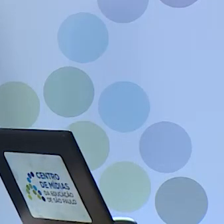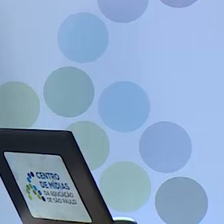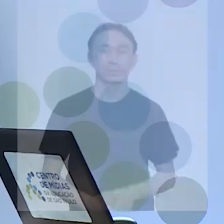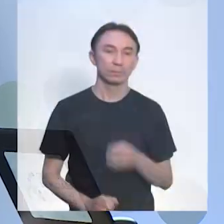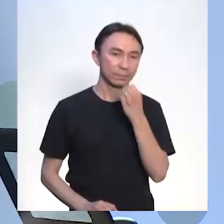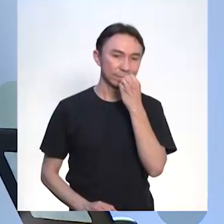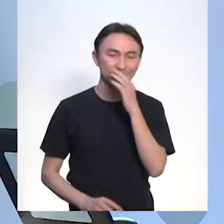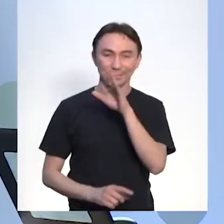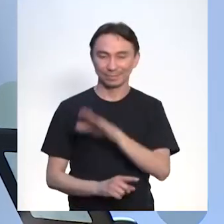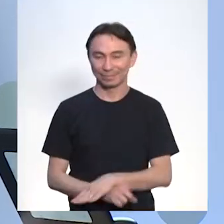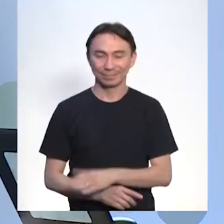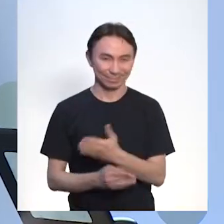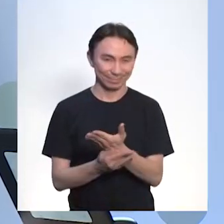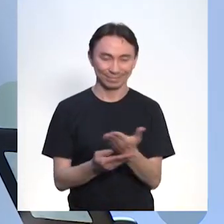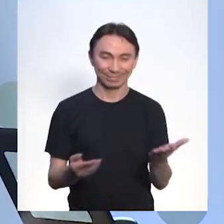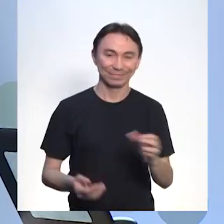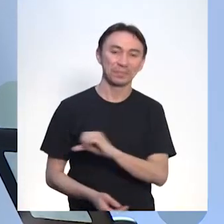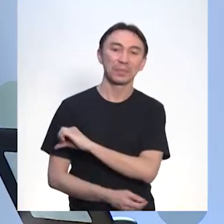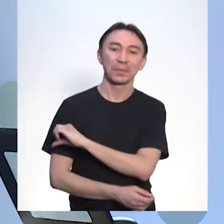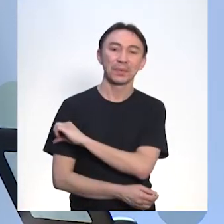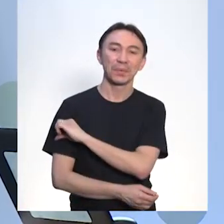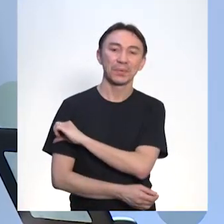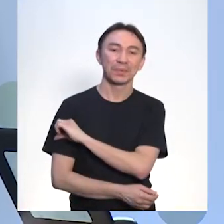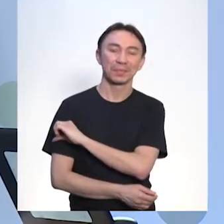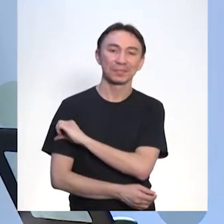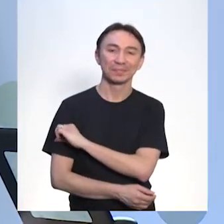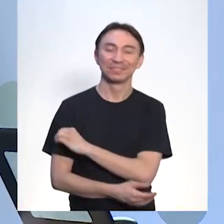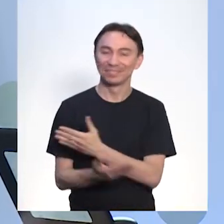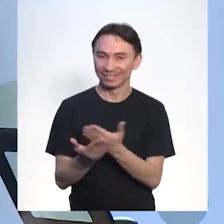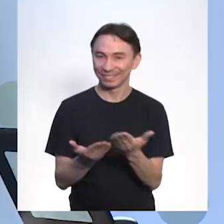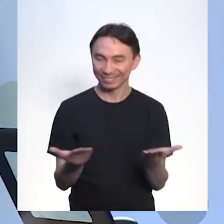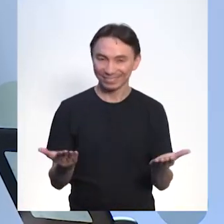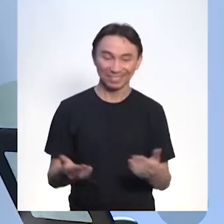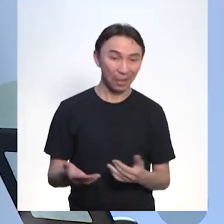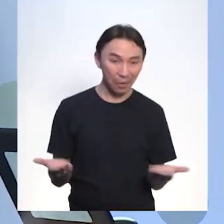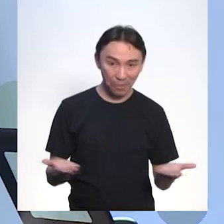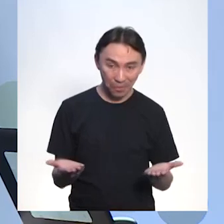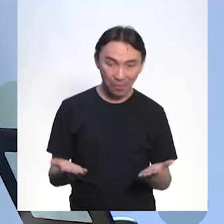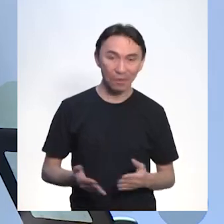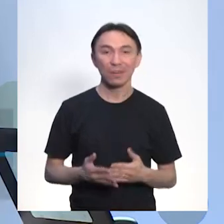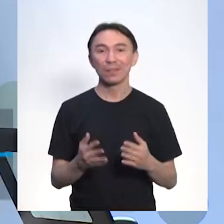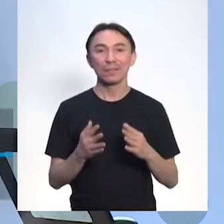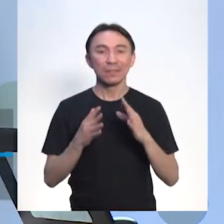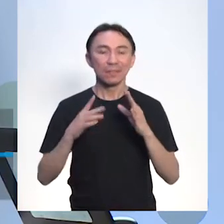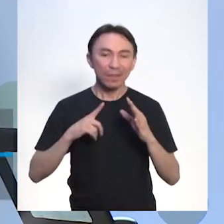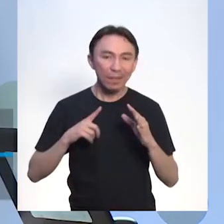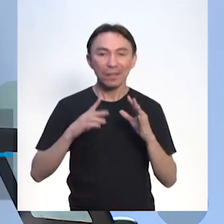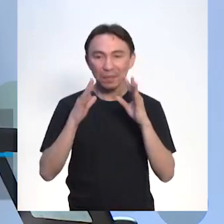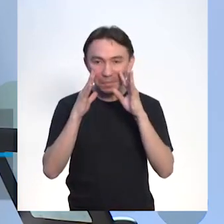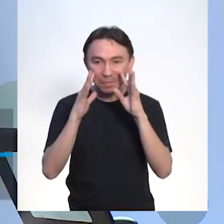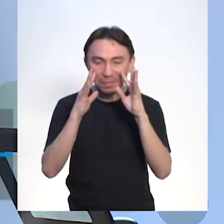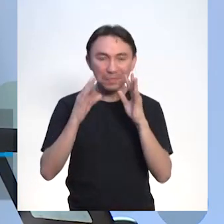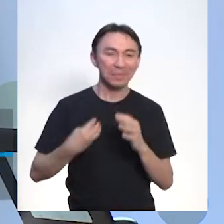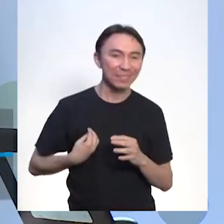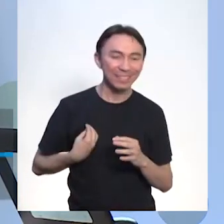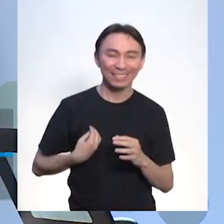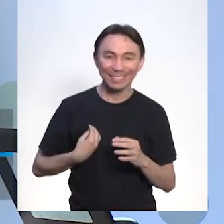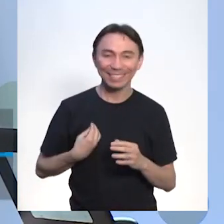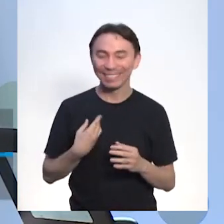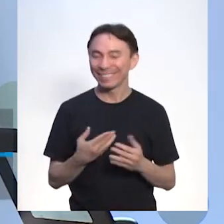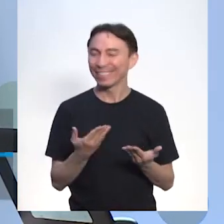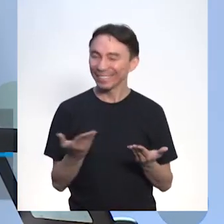Boa tarde, garotada do nono ano que estão aí a postos no aplicativo do Centro de Mídias, pelas